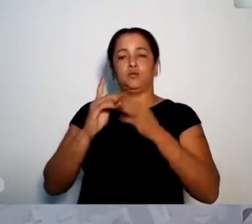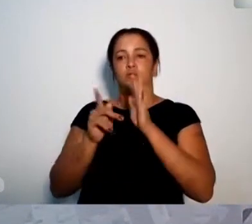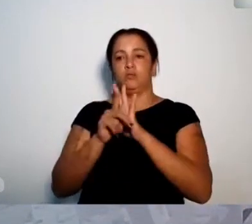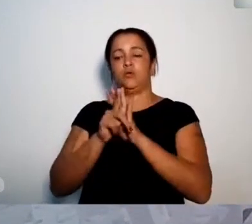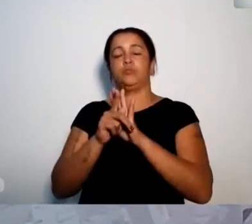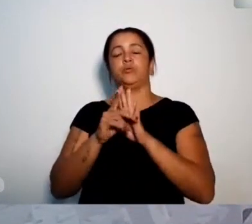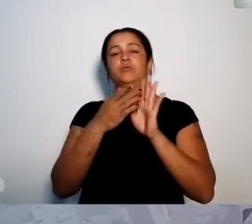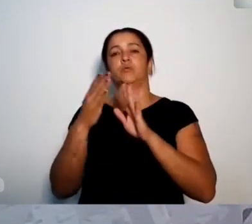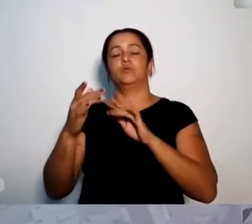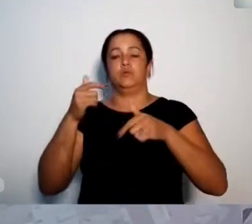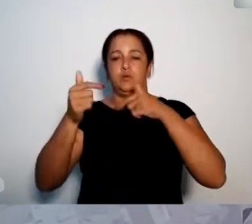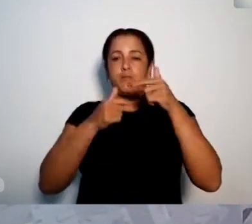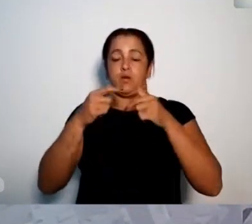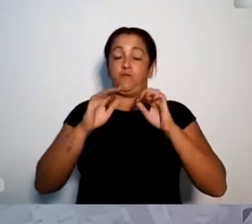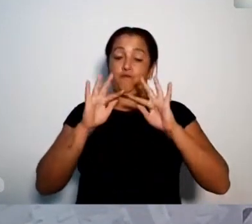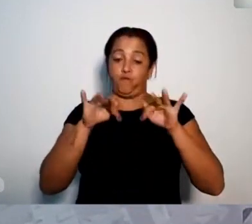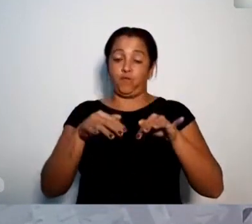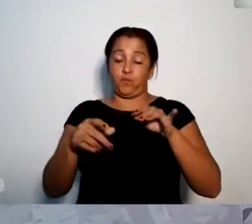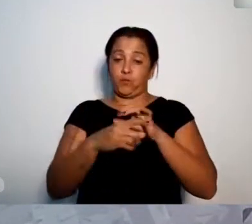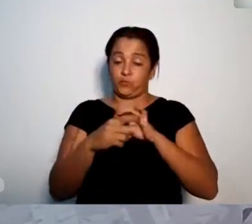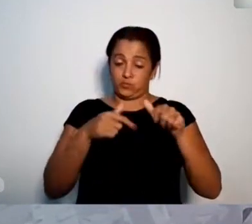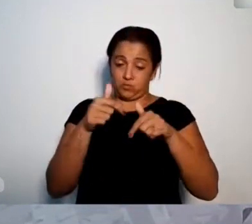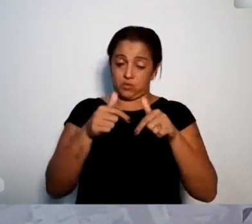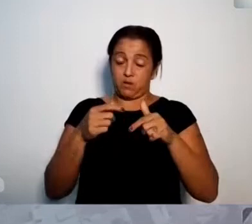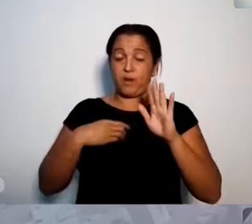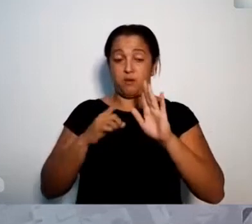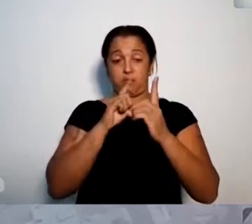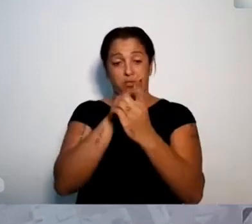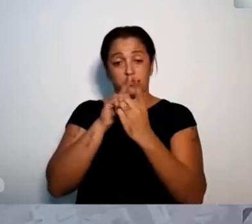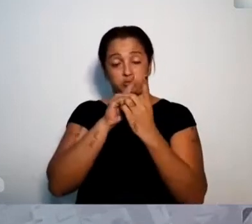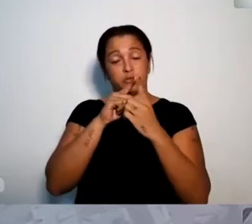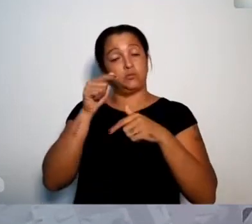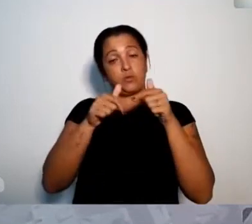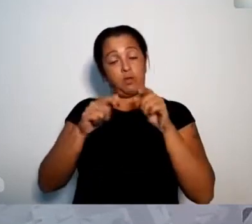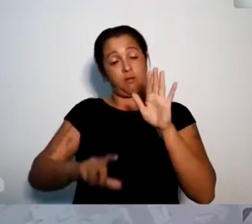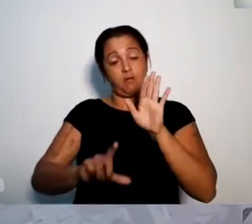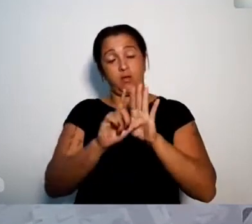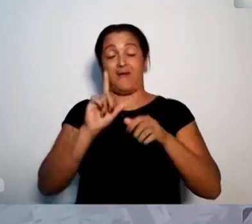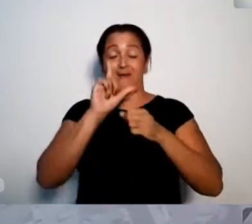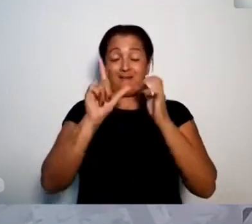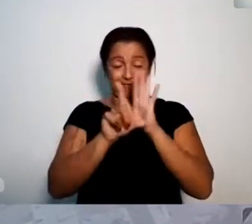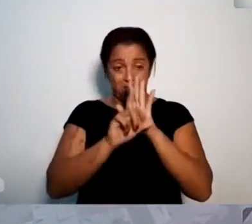município de Botucatu para atendimento do disposto da lei, do artigo 12 da Lei